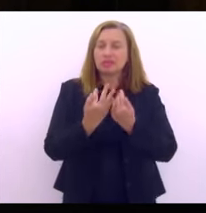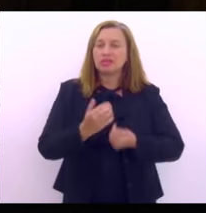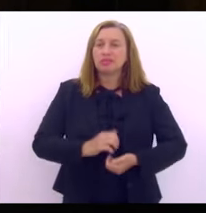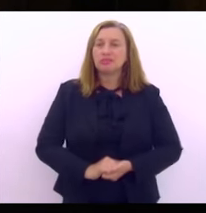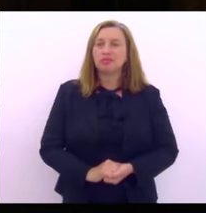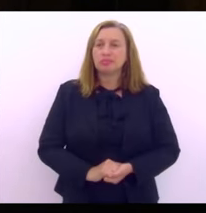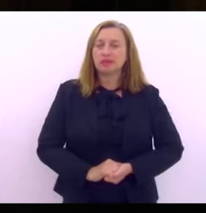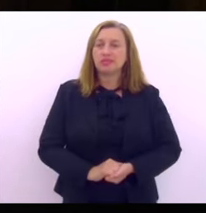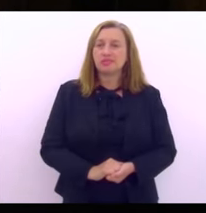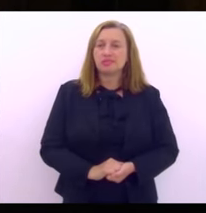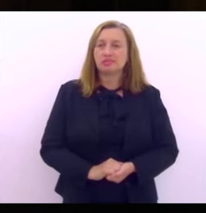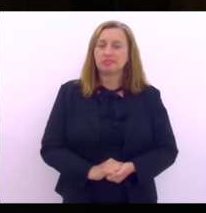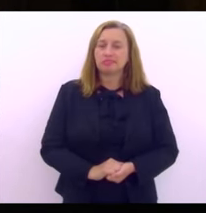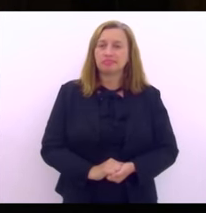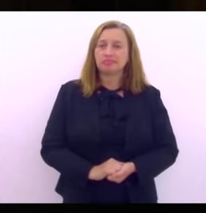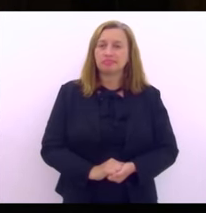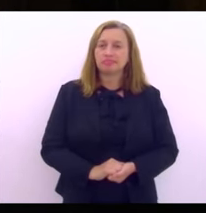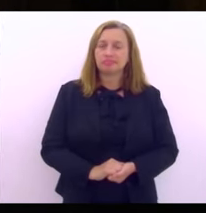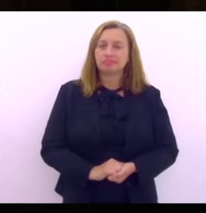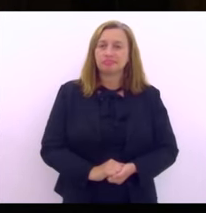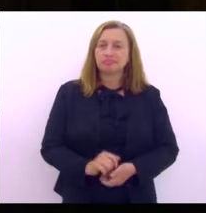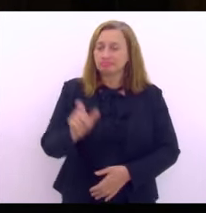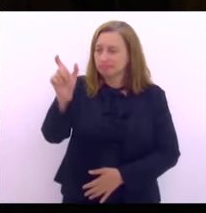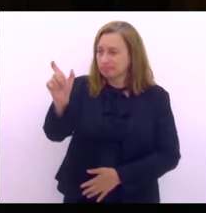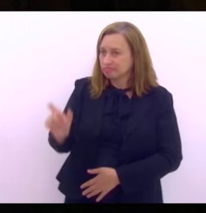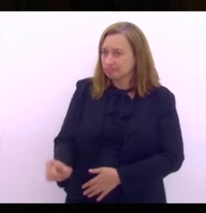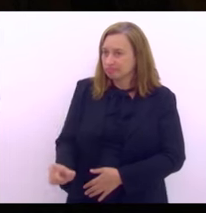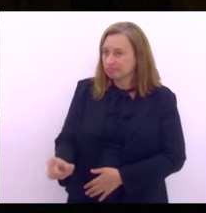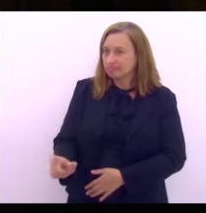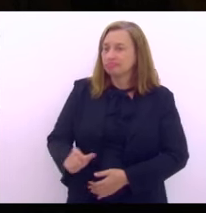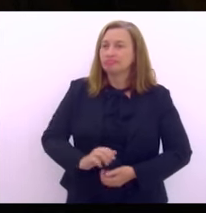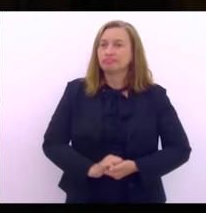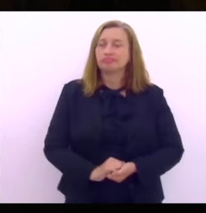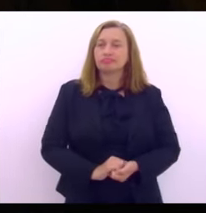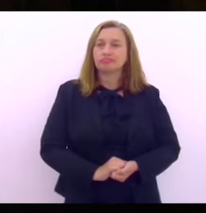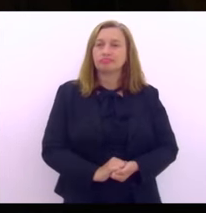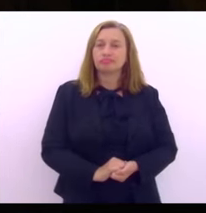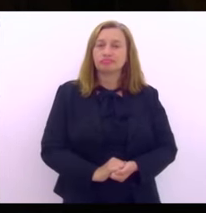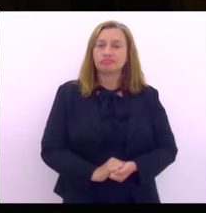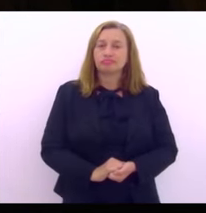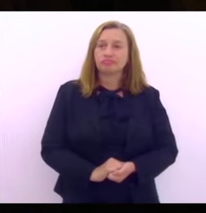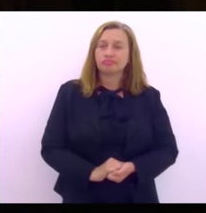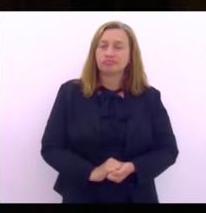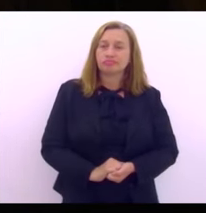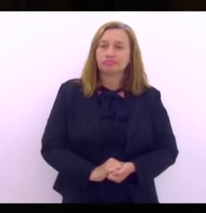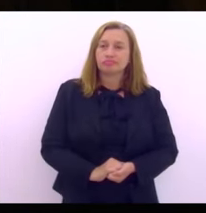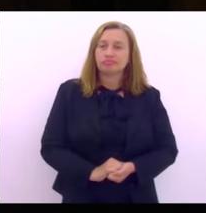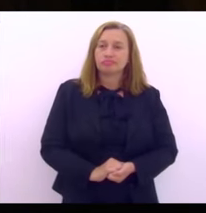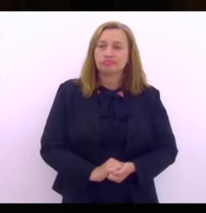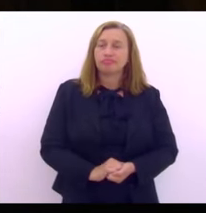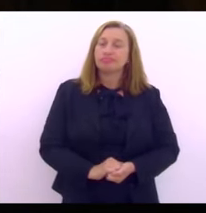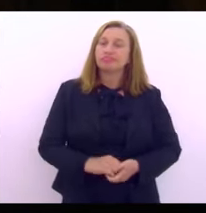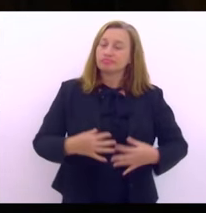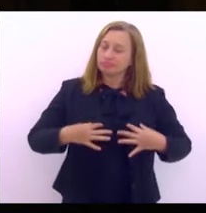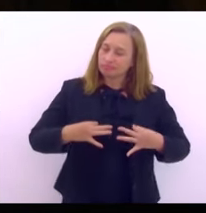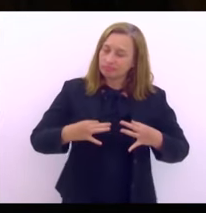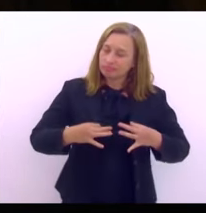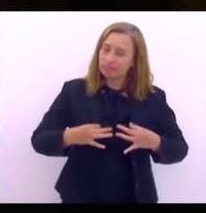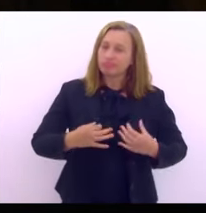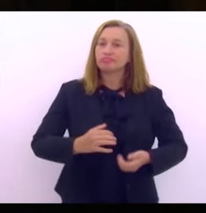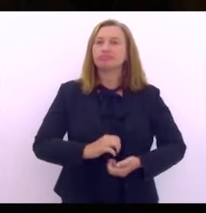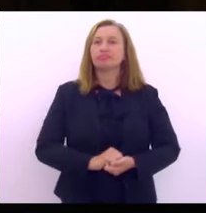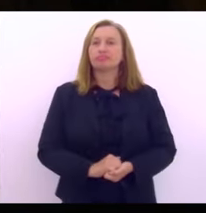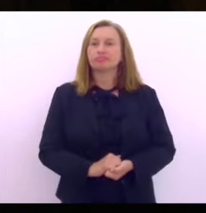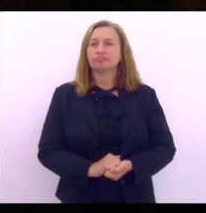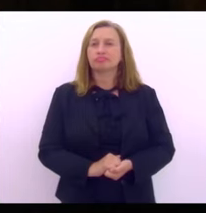dessa vítima, desse rapaz, e quero aqui, presidente, me colocar, como sempre, à